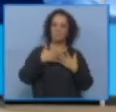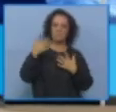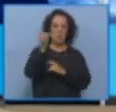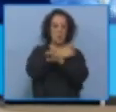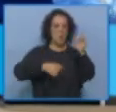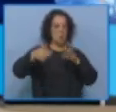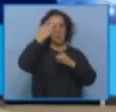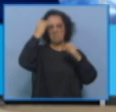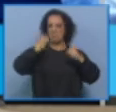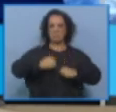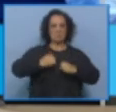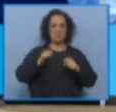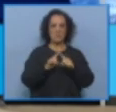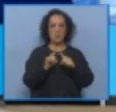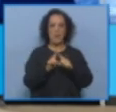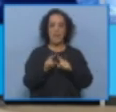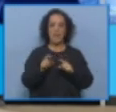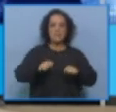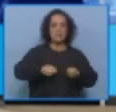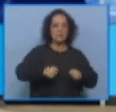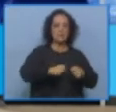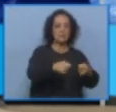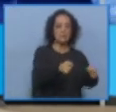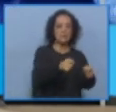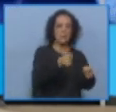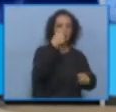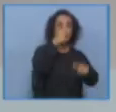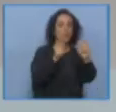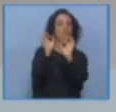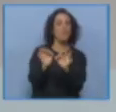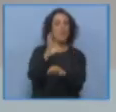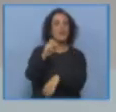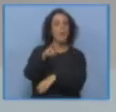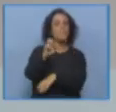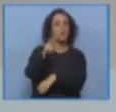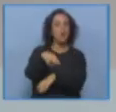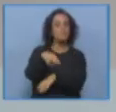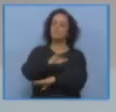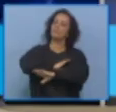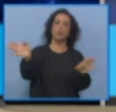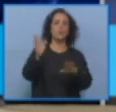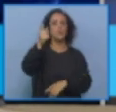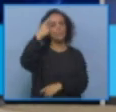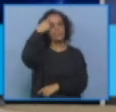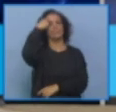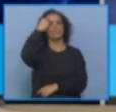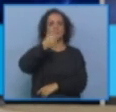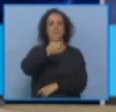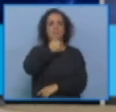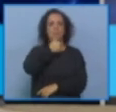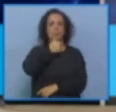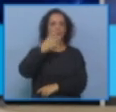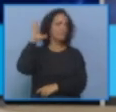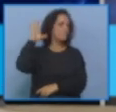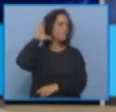estava, digamos, a roer o eleitorado do Sr. Cameron, ele decidiu pôr a referendo uma questão tão importante quanto a